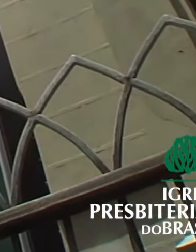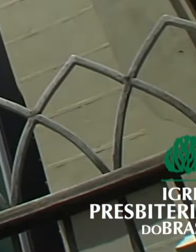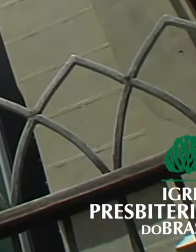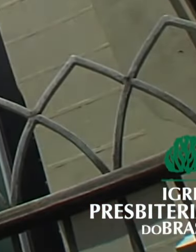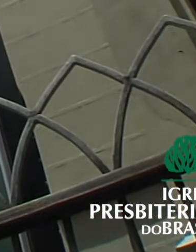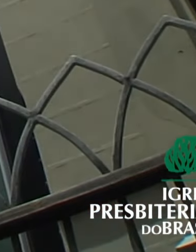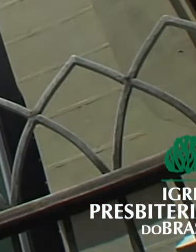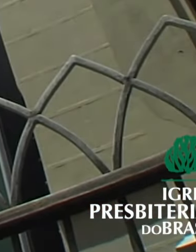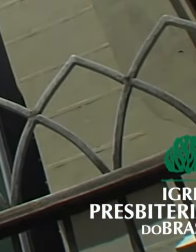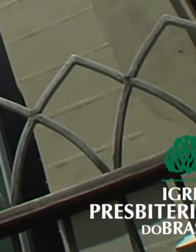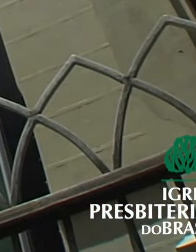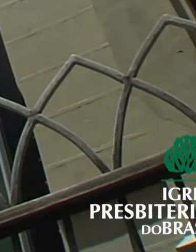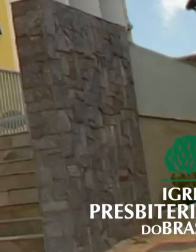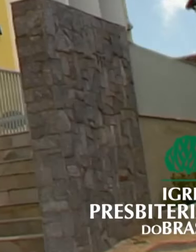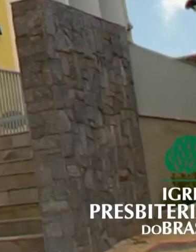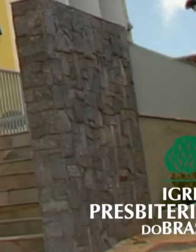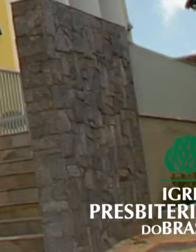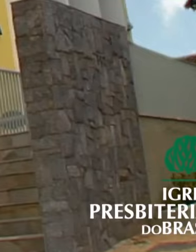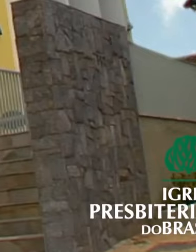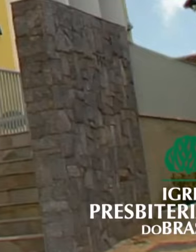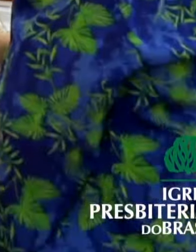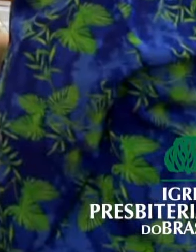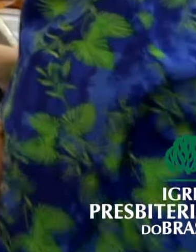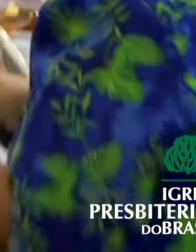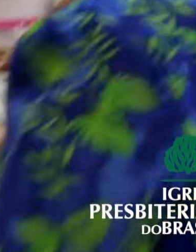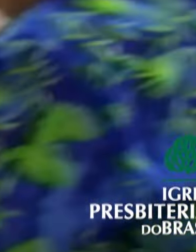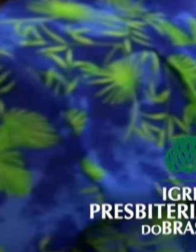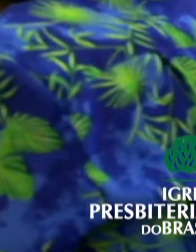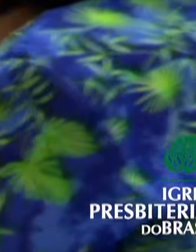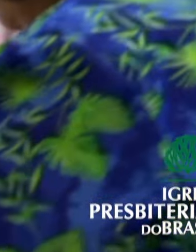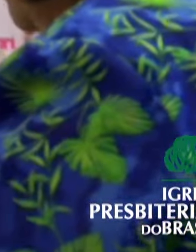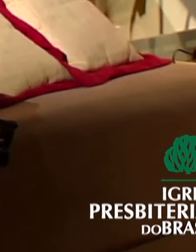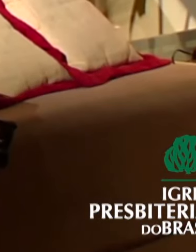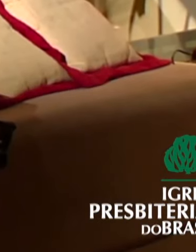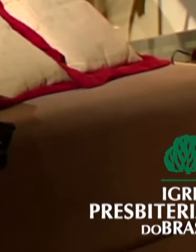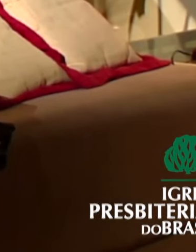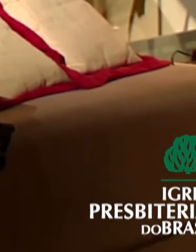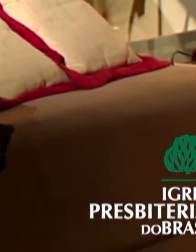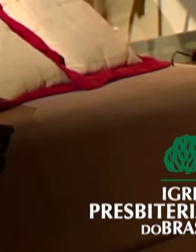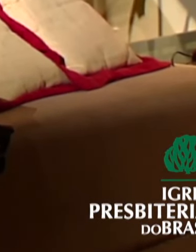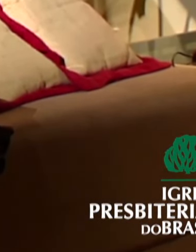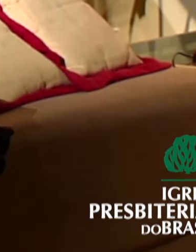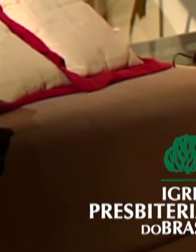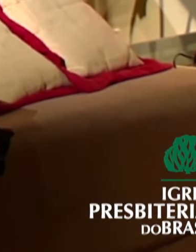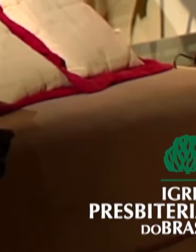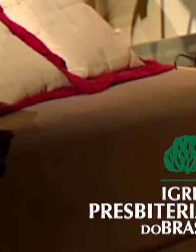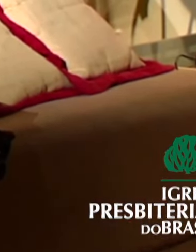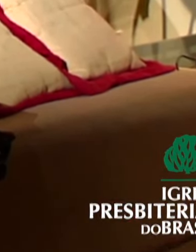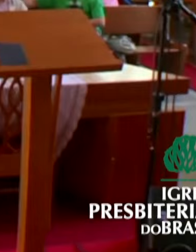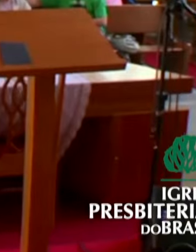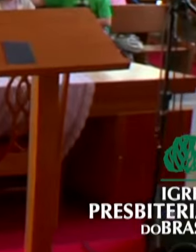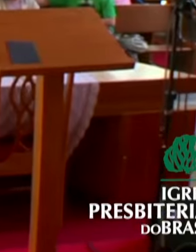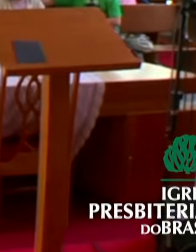desses 161 anos de história, o ideal missionário tem se tornado realidade e, a partir do seu compromisso